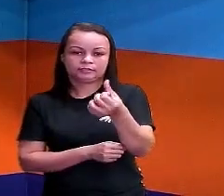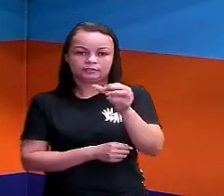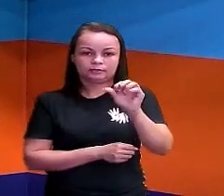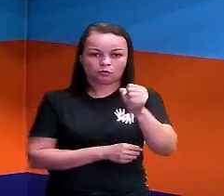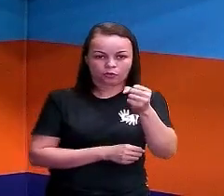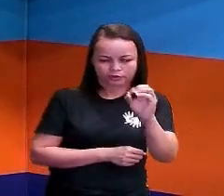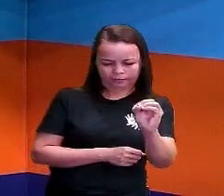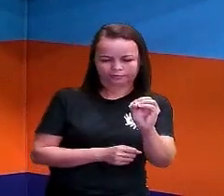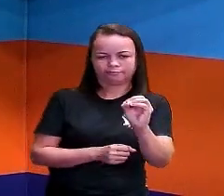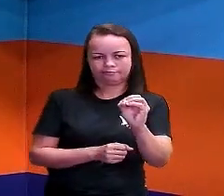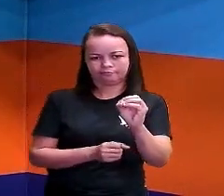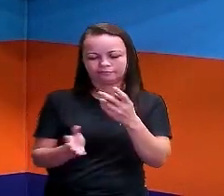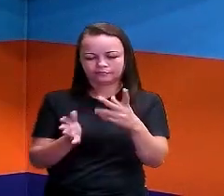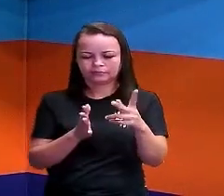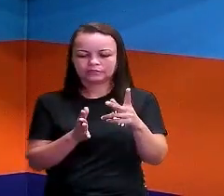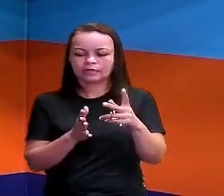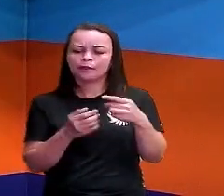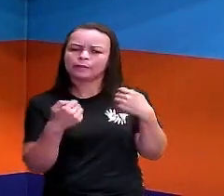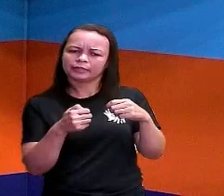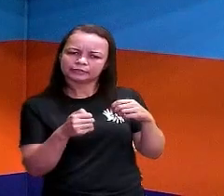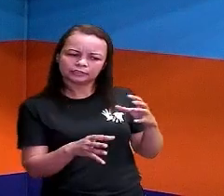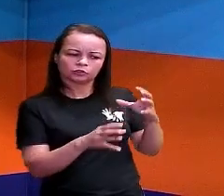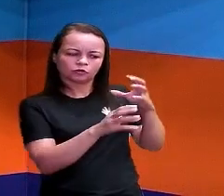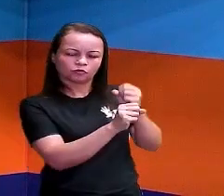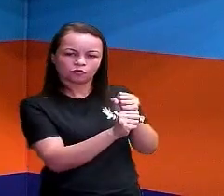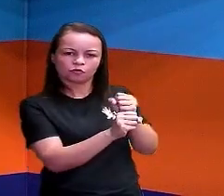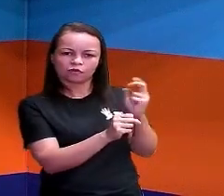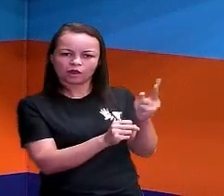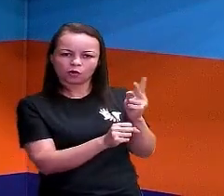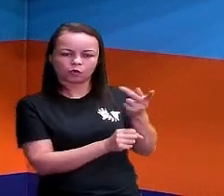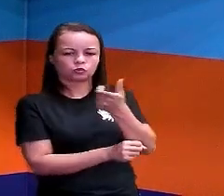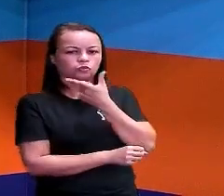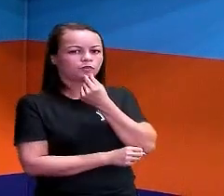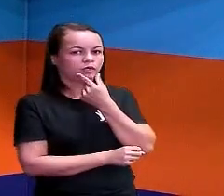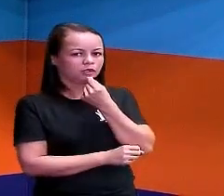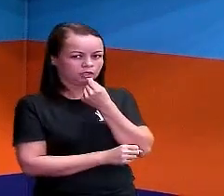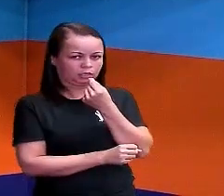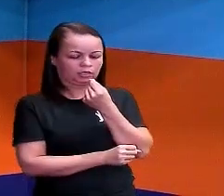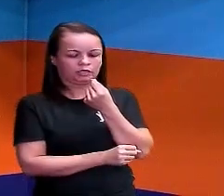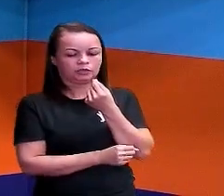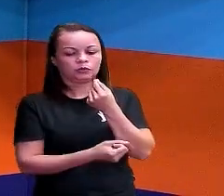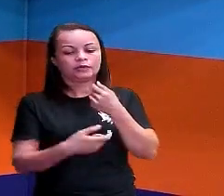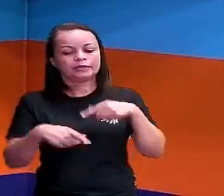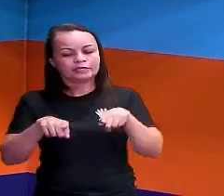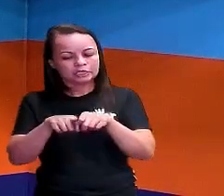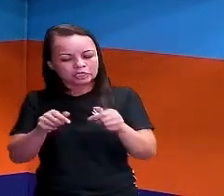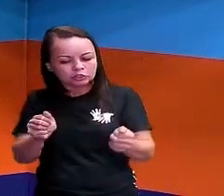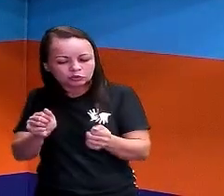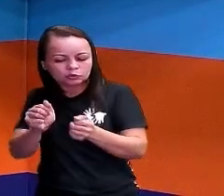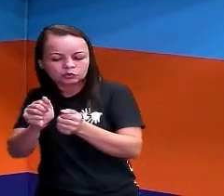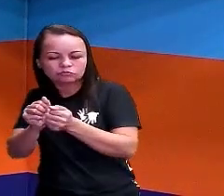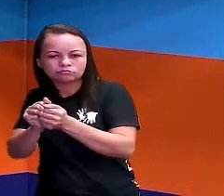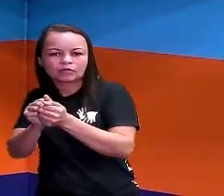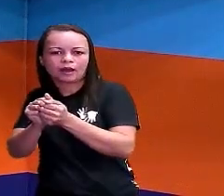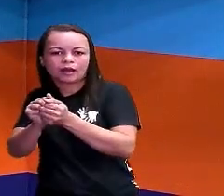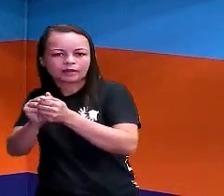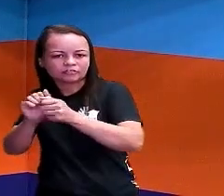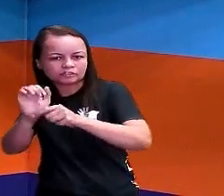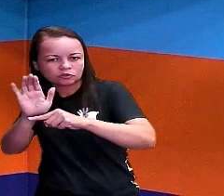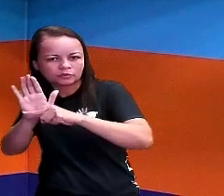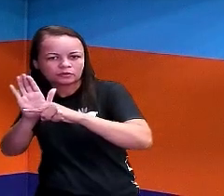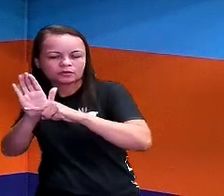de Miguel e depois pegar o valor de Miguel e o da irmã dele, fazer uma